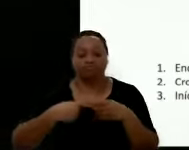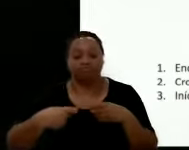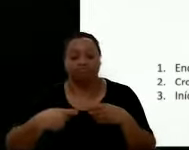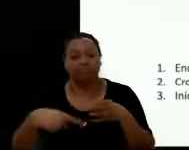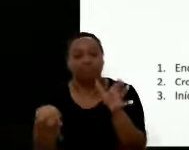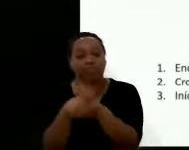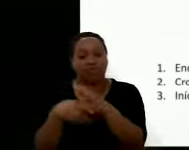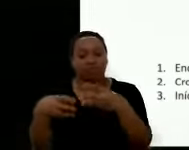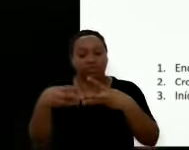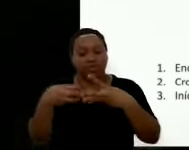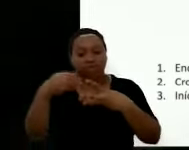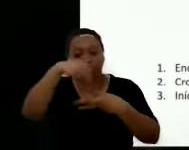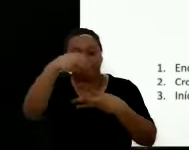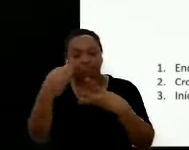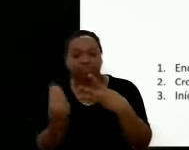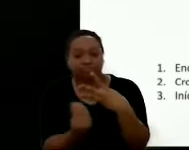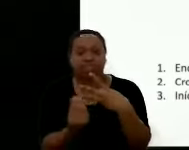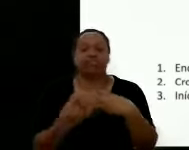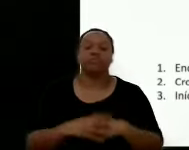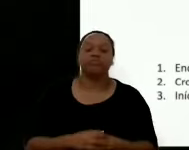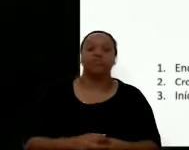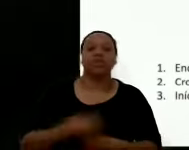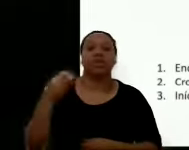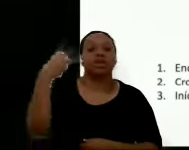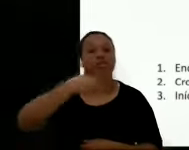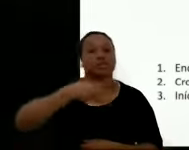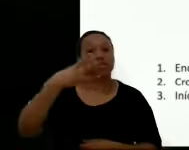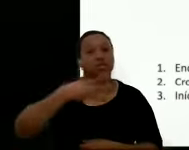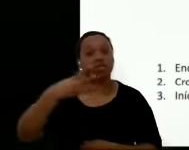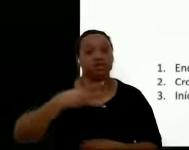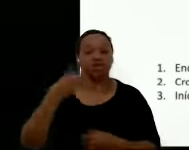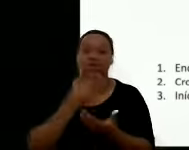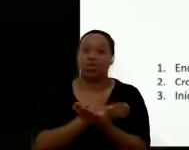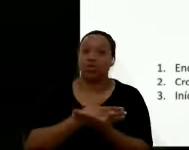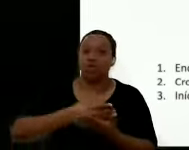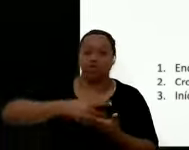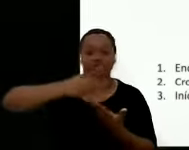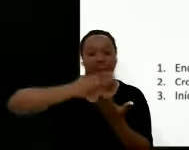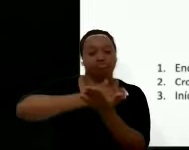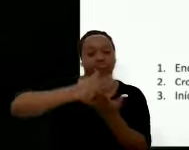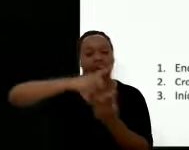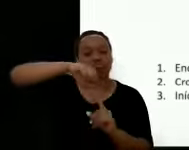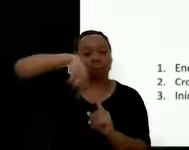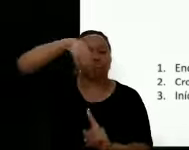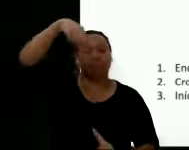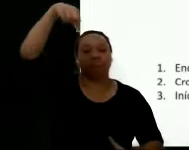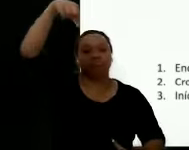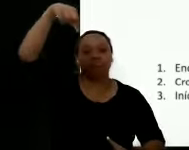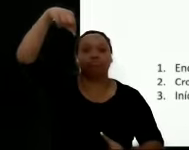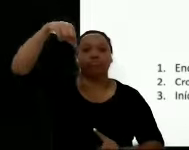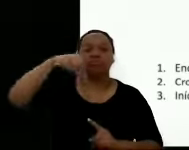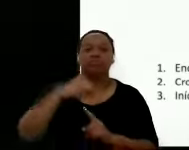cromátides irmãs, puxada para os polos da célula. 3. Início da